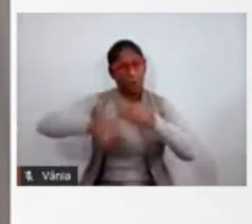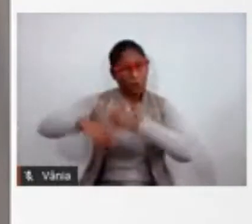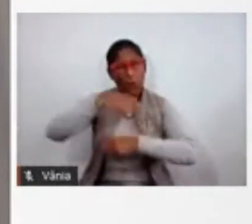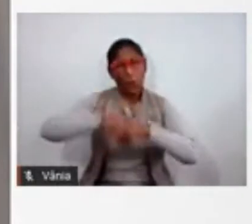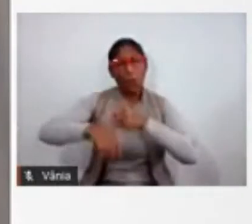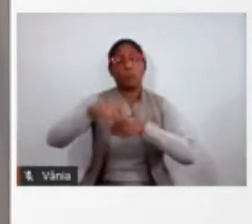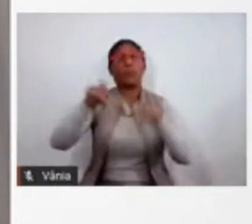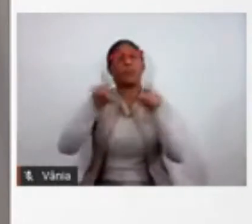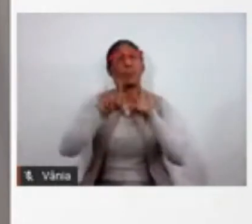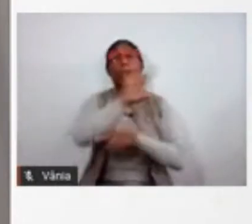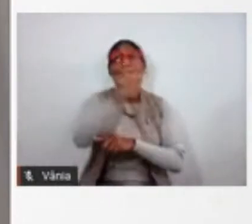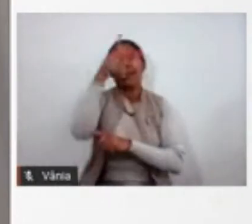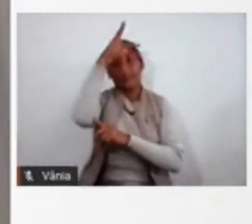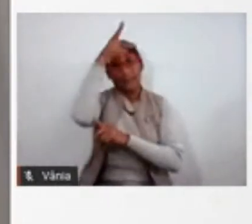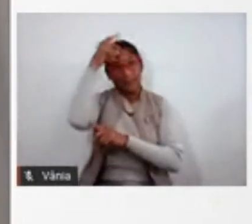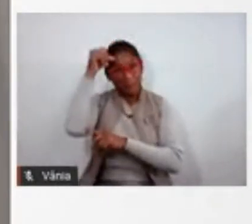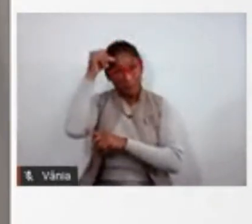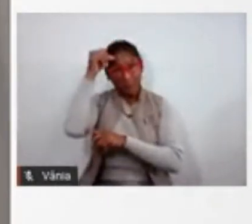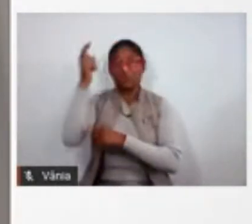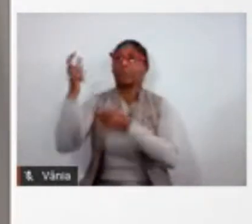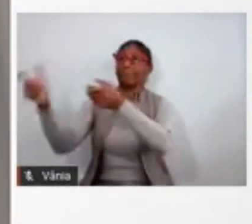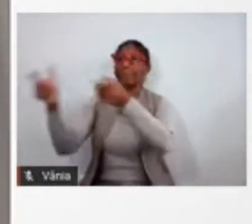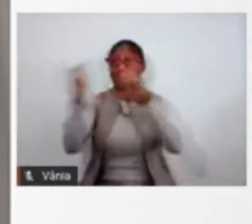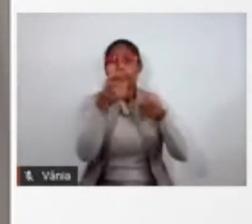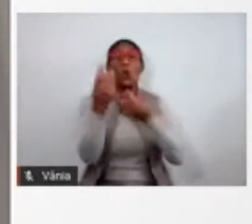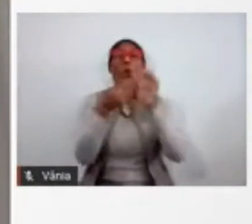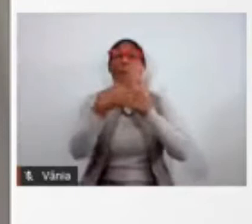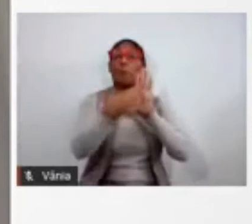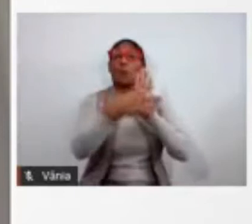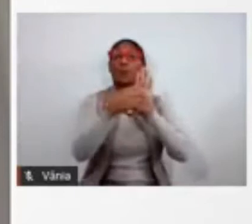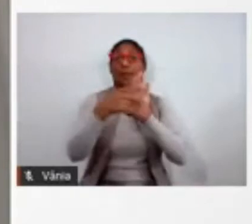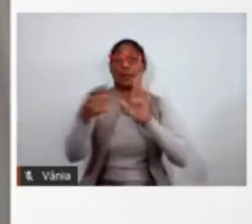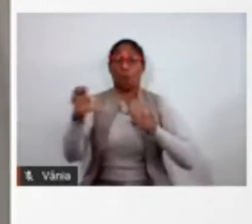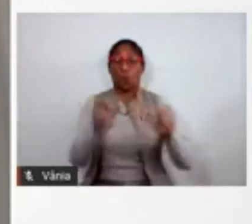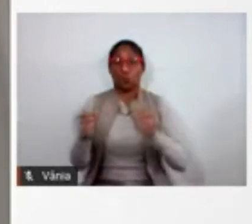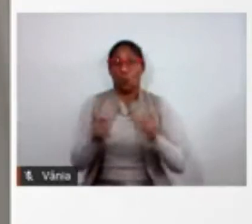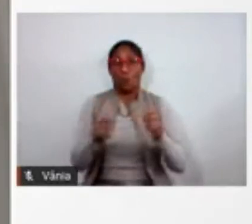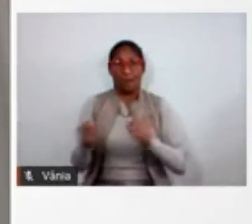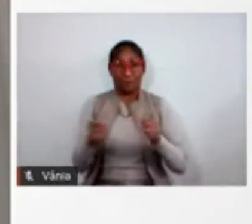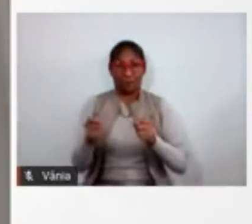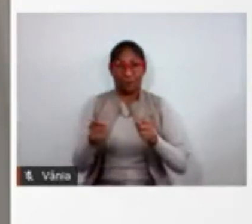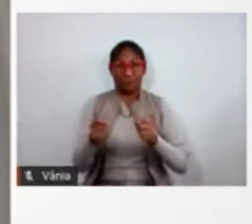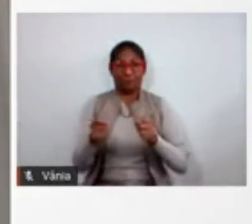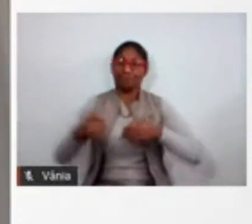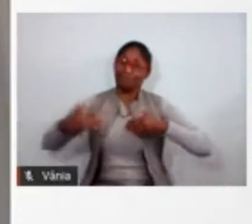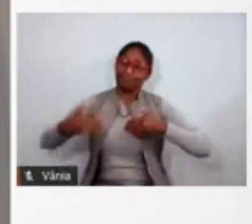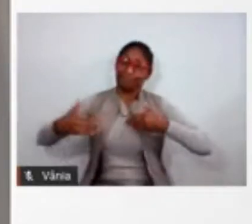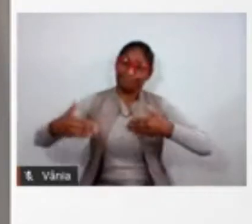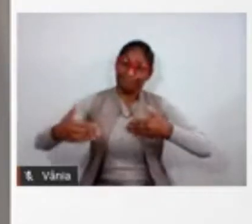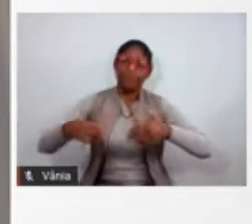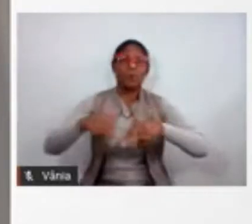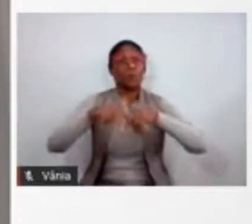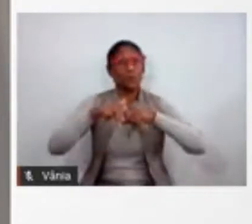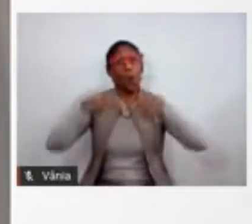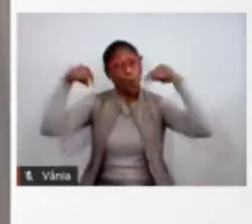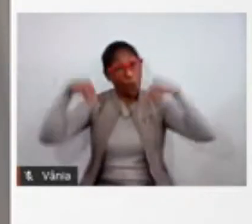também os municípios na formação deste modelo de distanciamento controlado que nos trouxe até aqui com a condição de termos